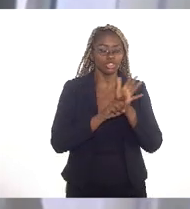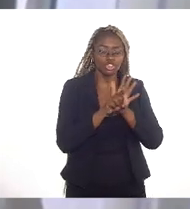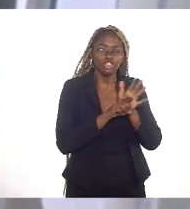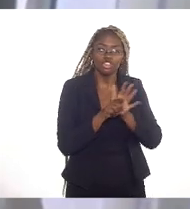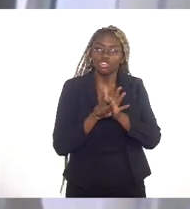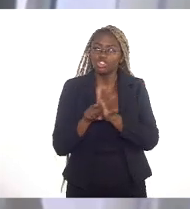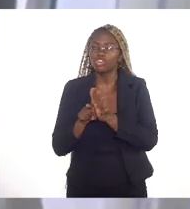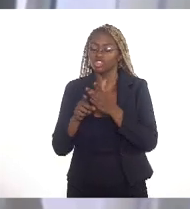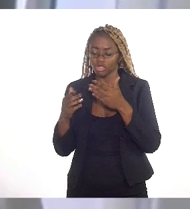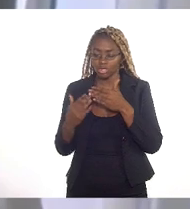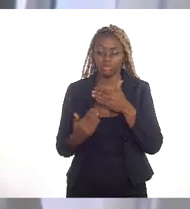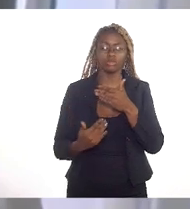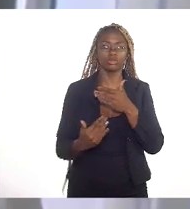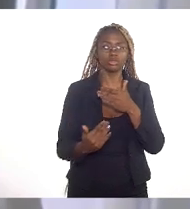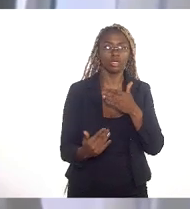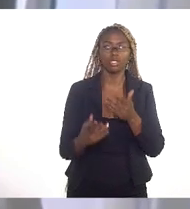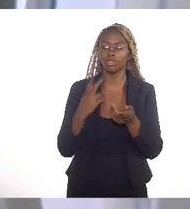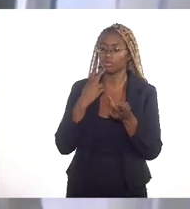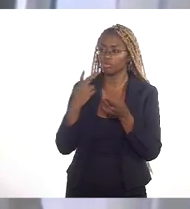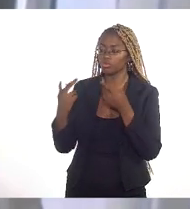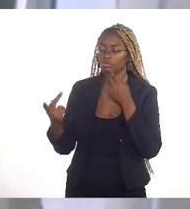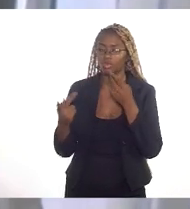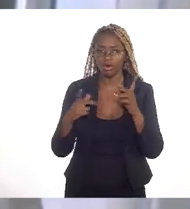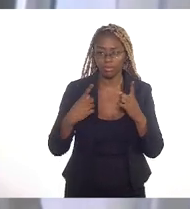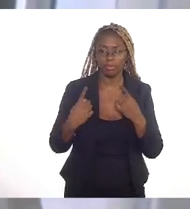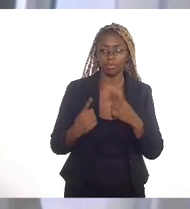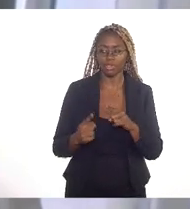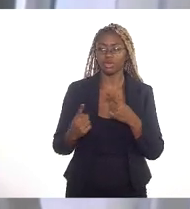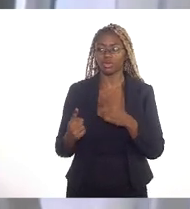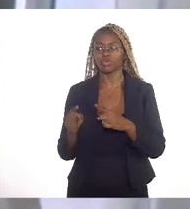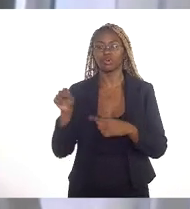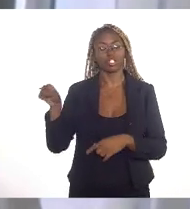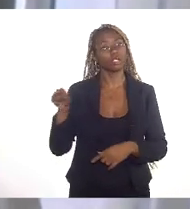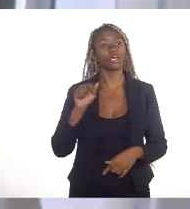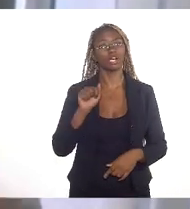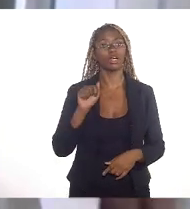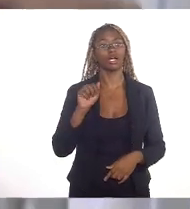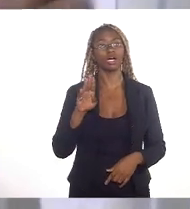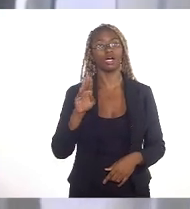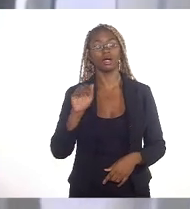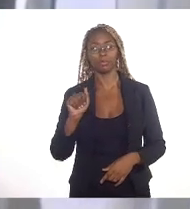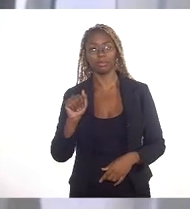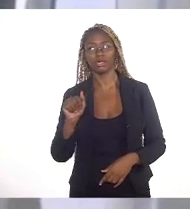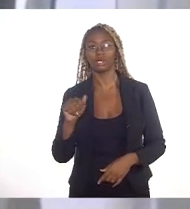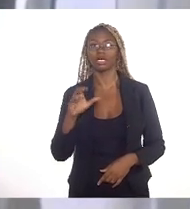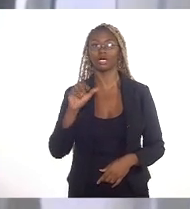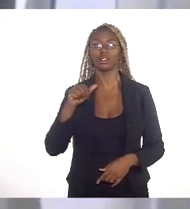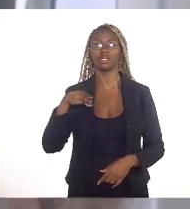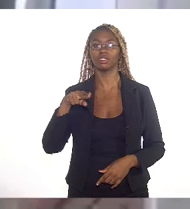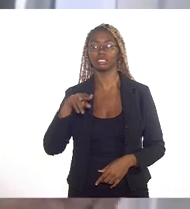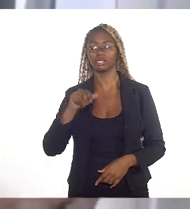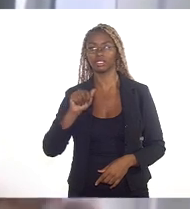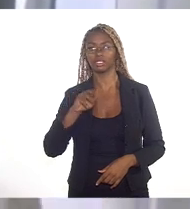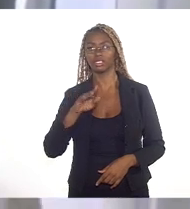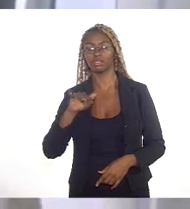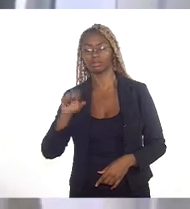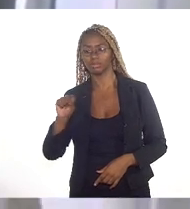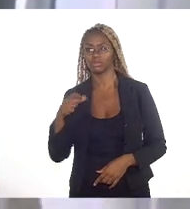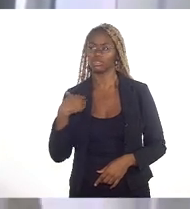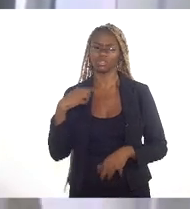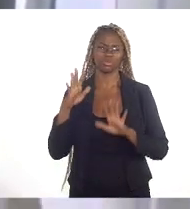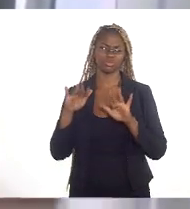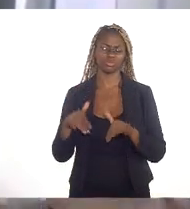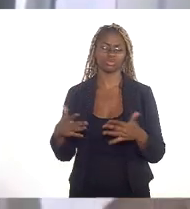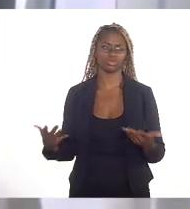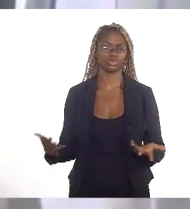a partir da interlocução ou das provocações feitas pela Abra Cannabis. Por isso, eu acho, André, e aí concluo, que